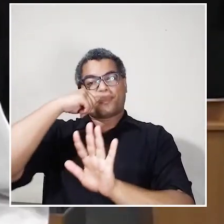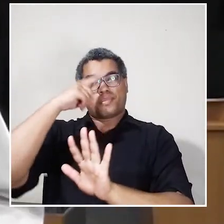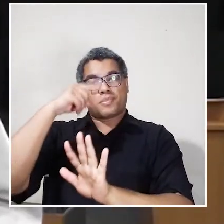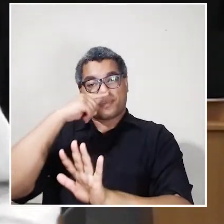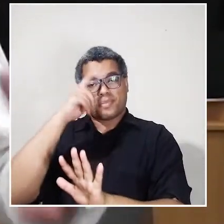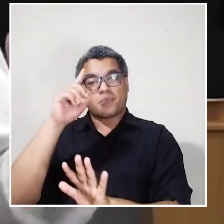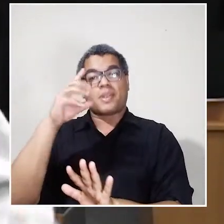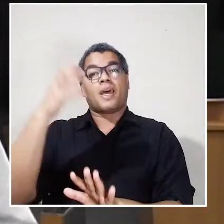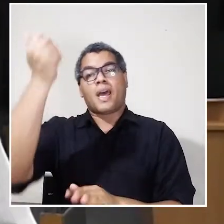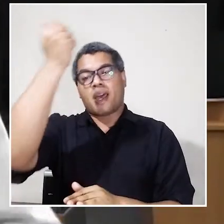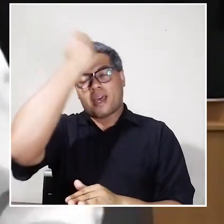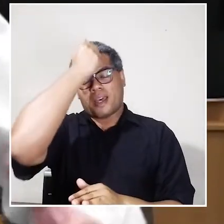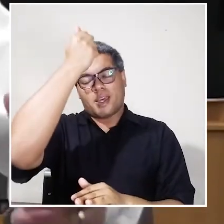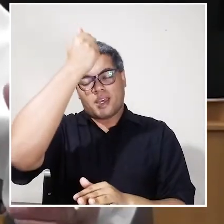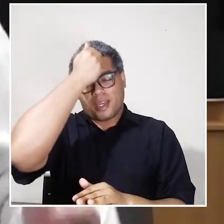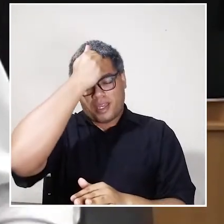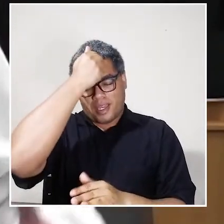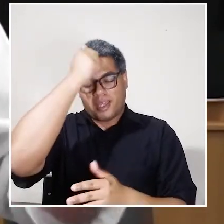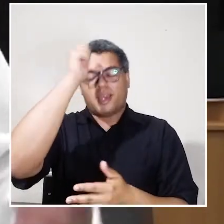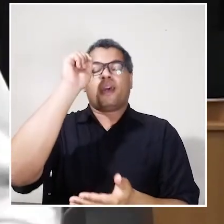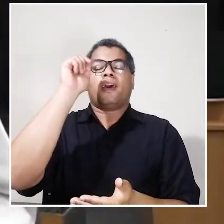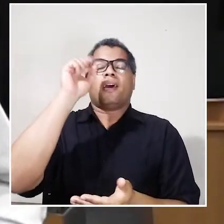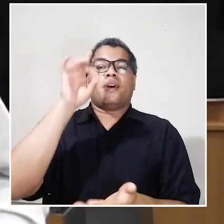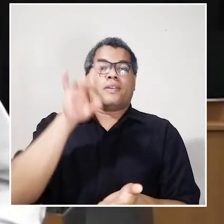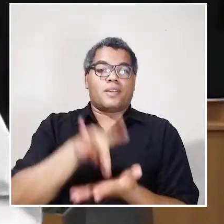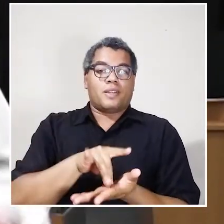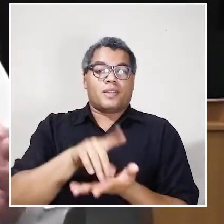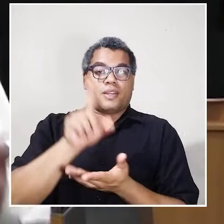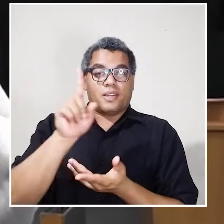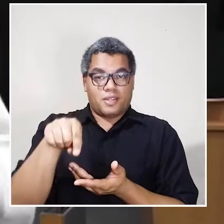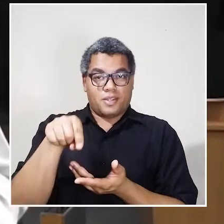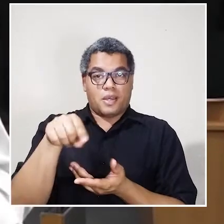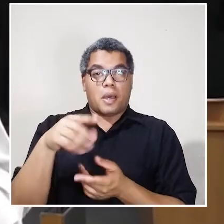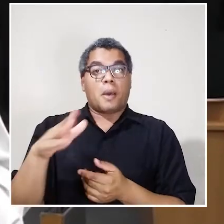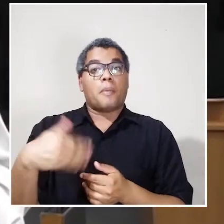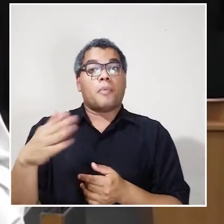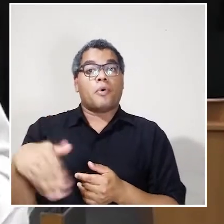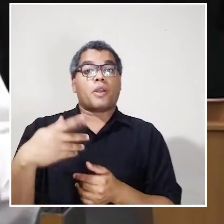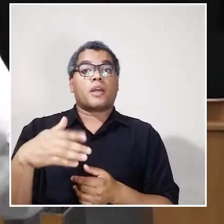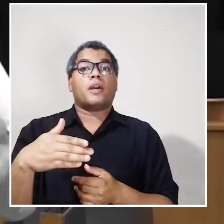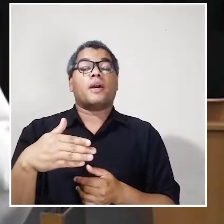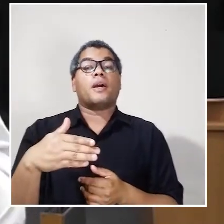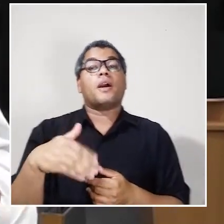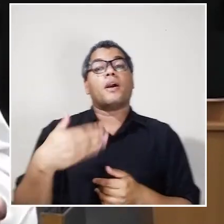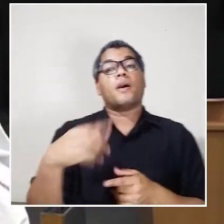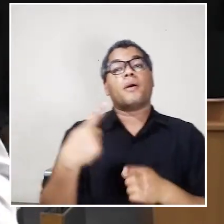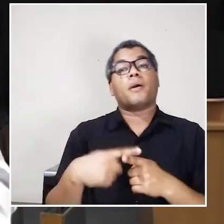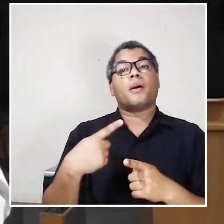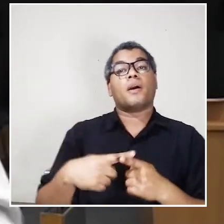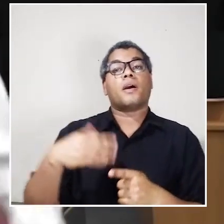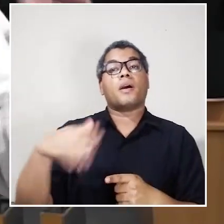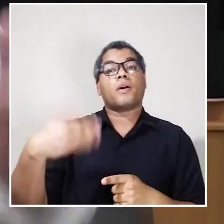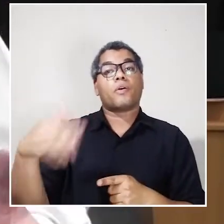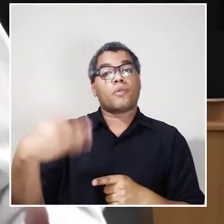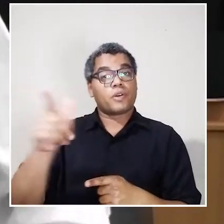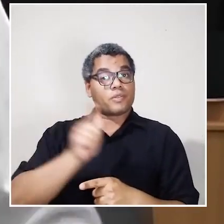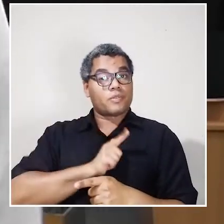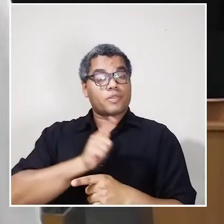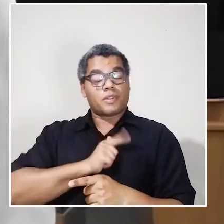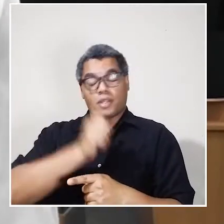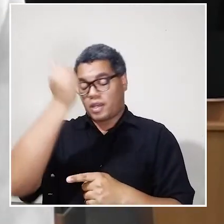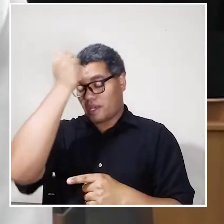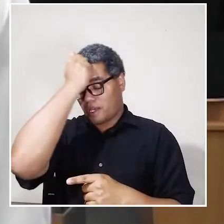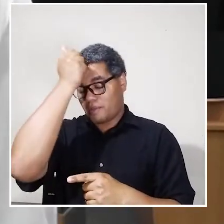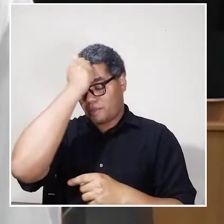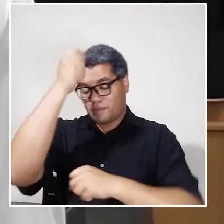era arrependimento verdadeiro. Porque quando há um arrependimento verdadeiro, há pleno